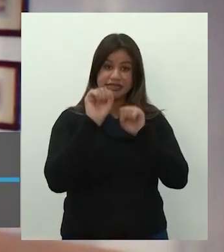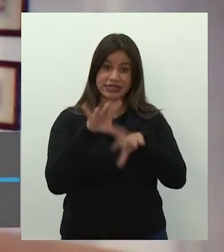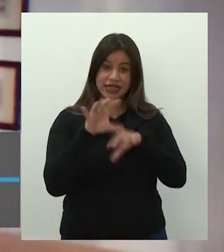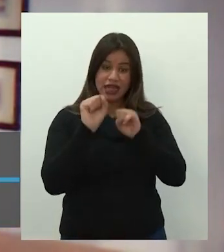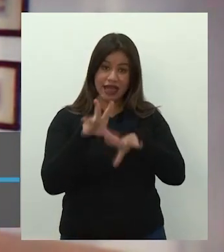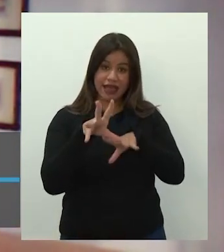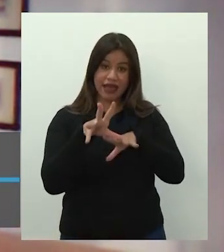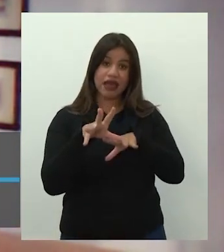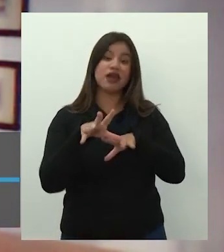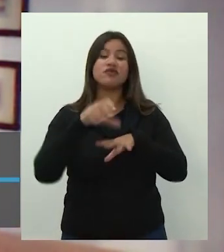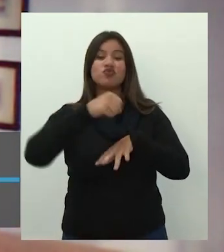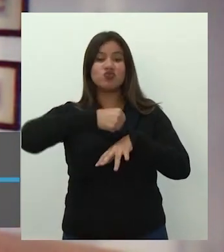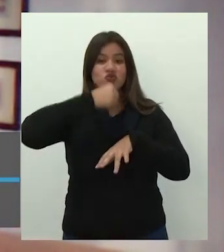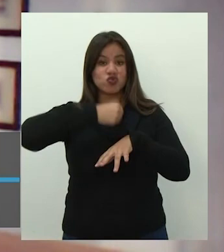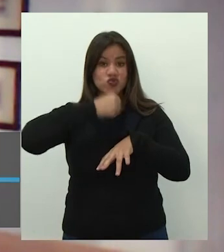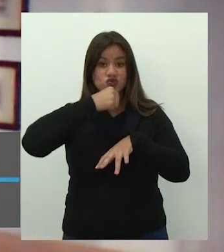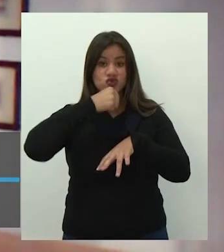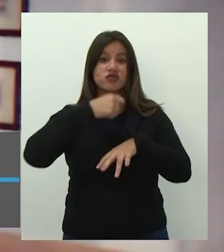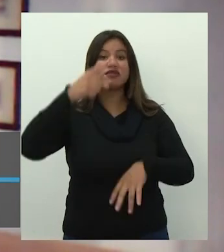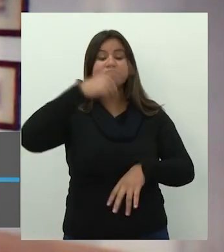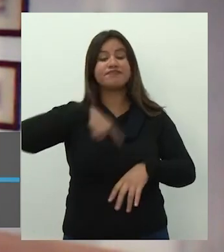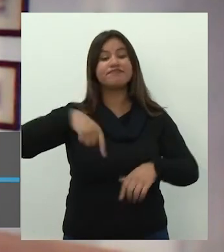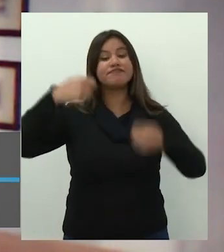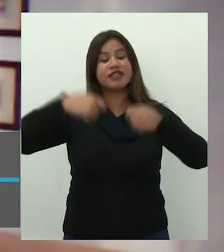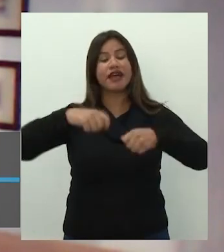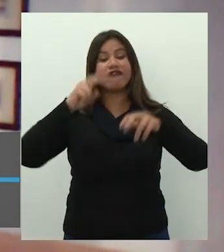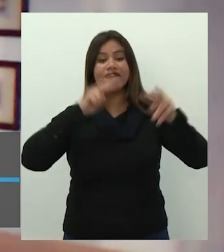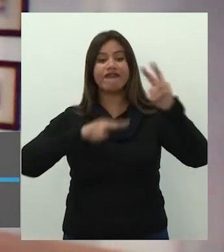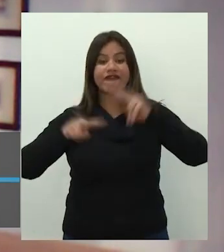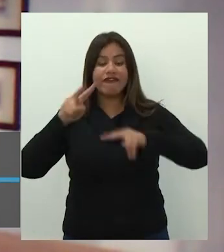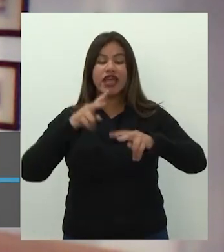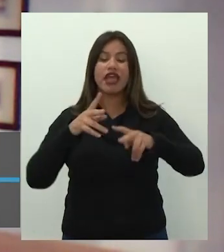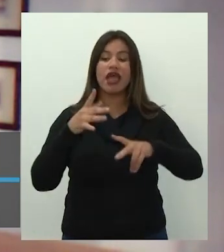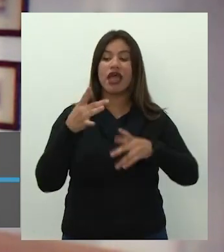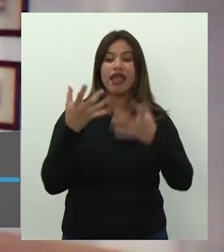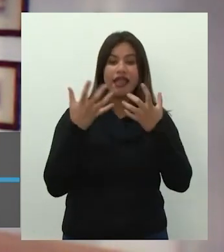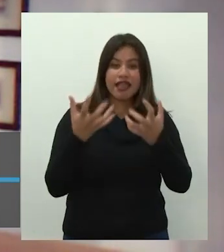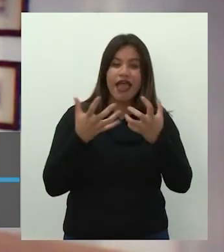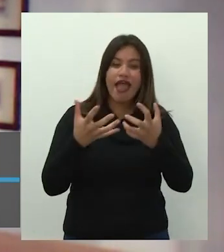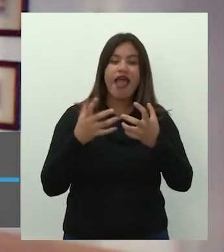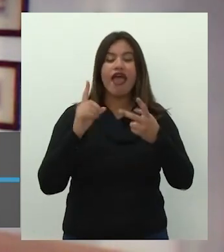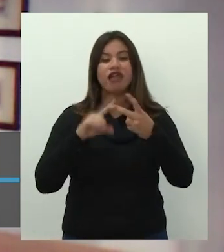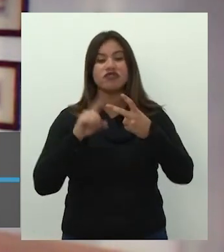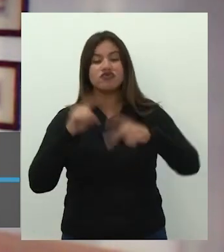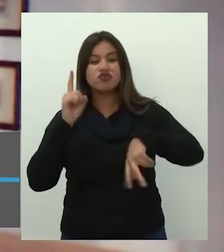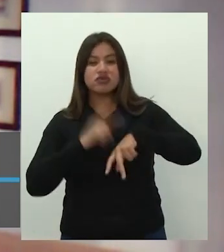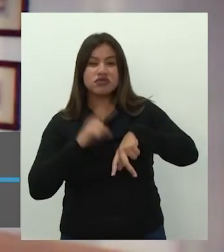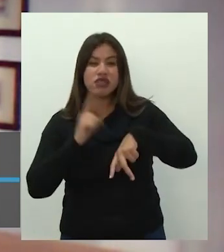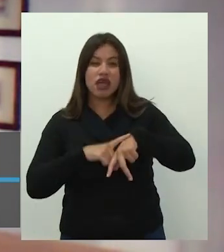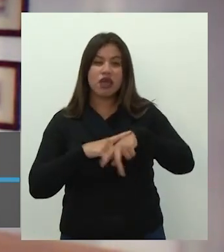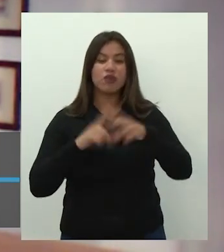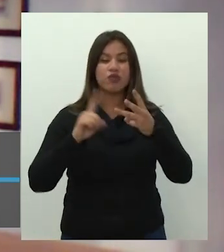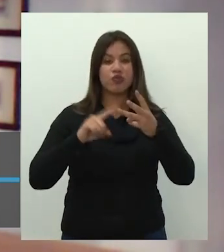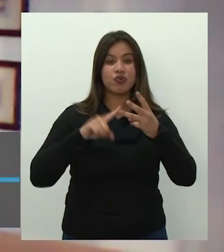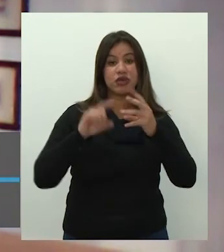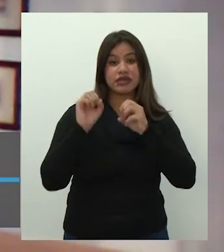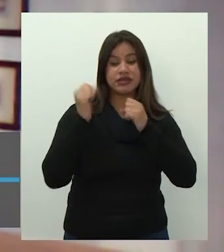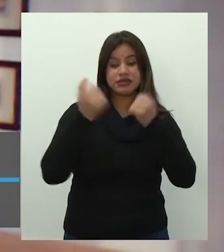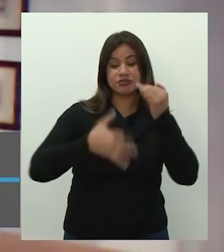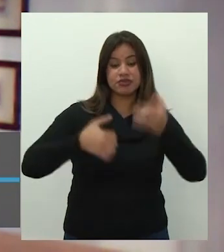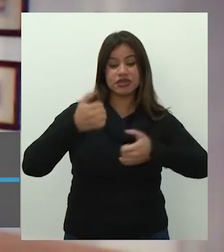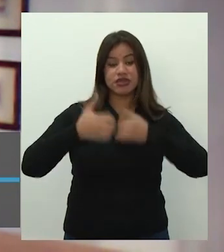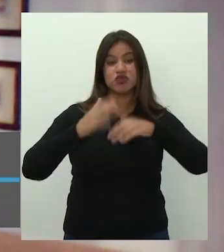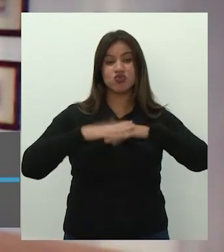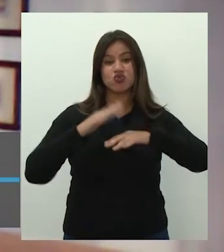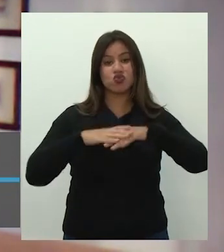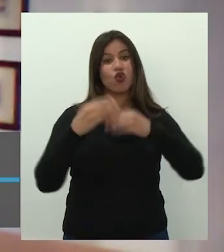para um idoso, a gente tem que ver tudo isso, o interesse, a velocidade, o modo como a gente está explicando. Não dá